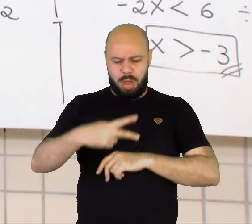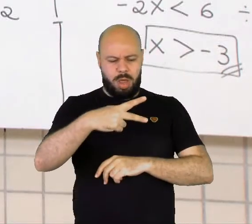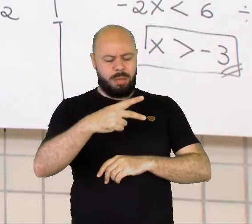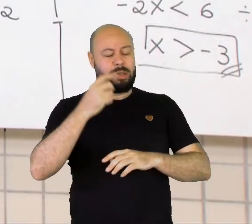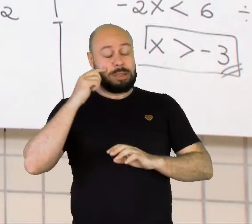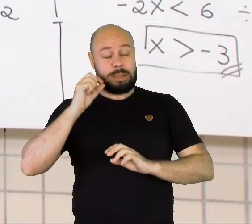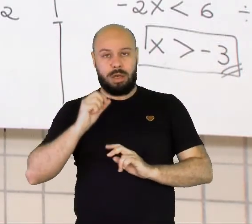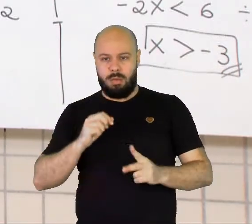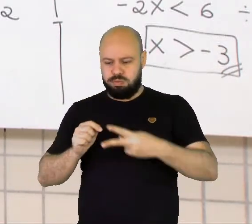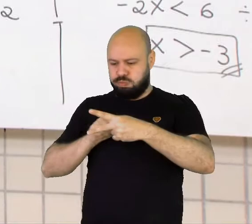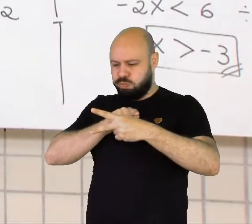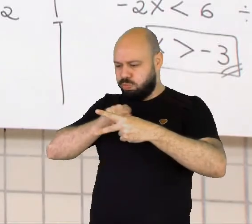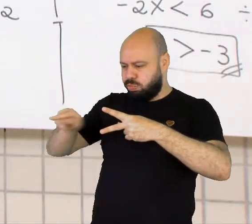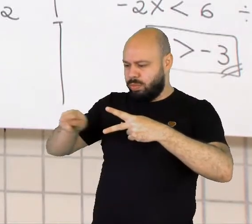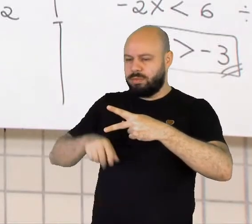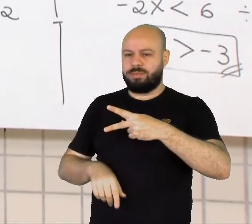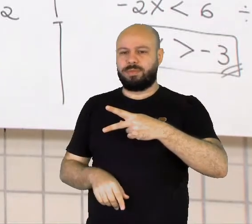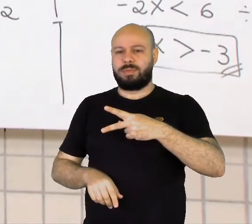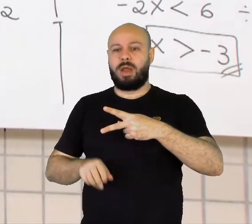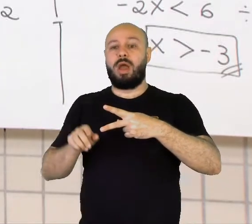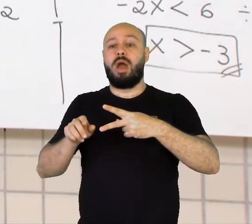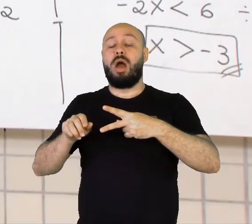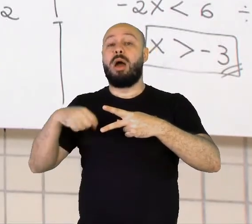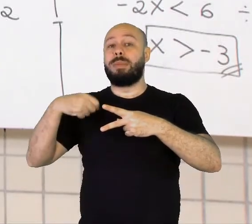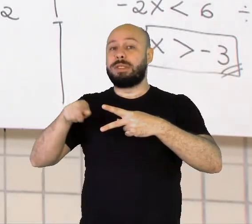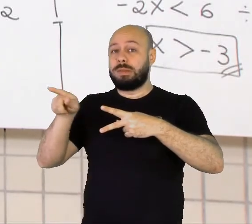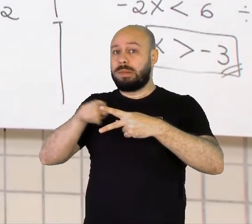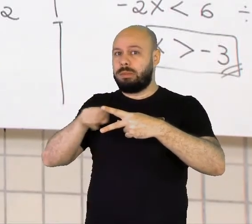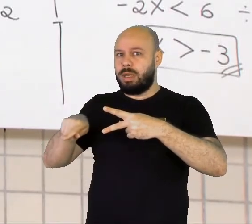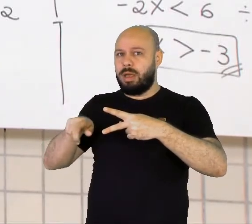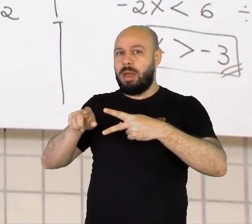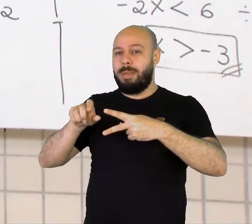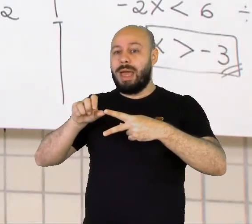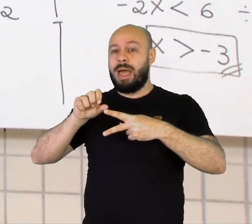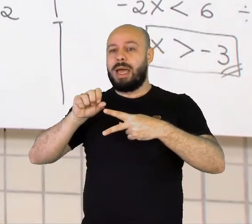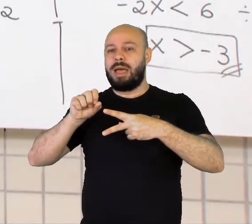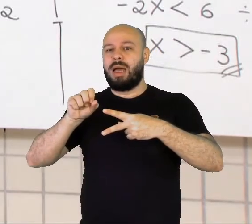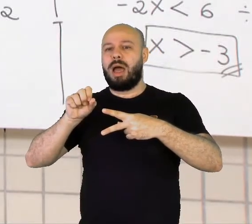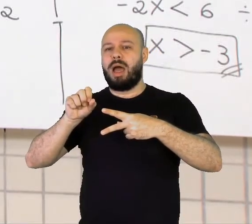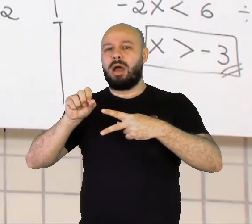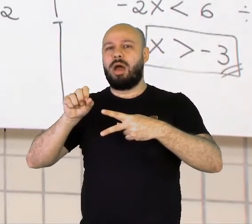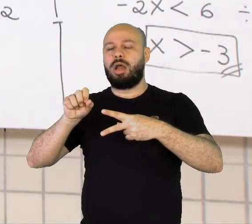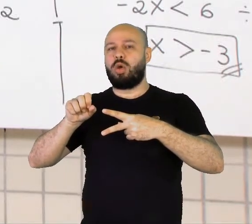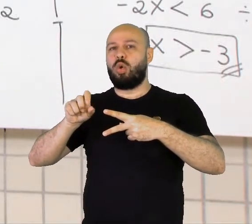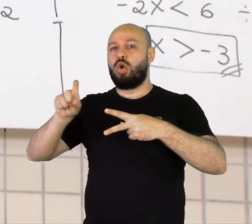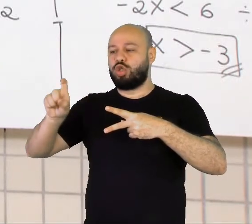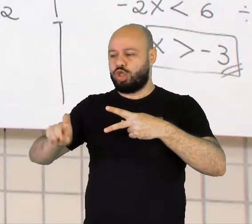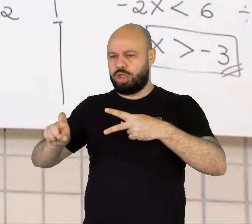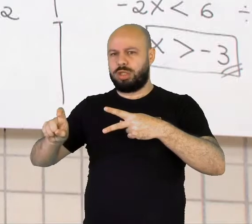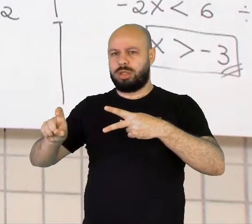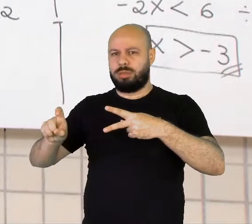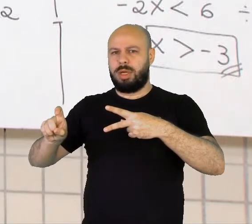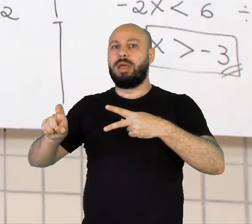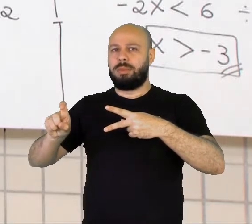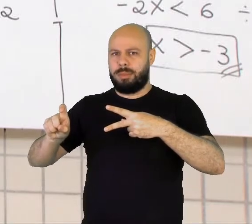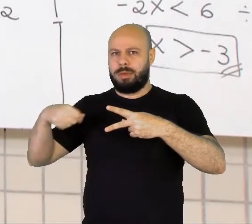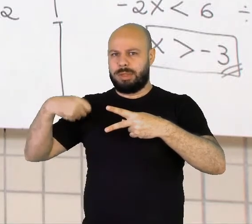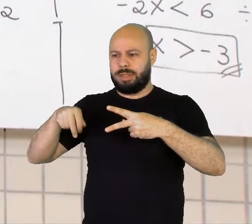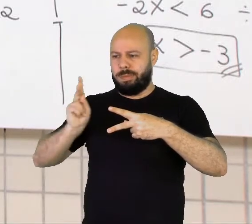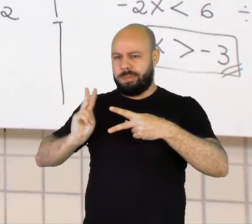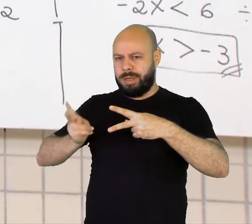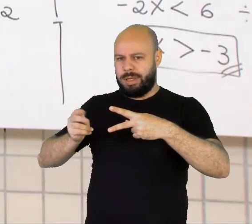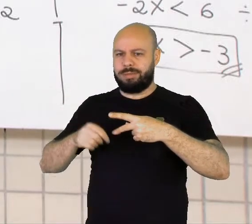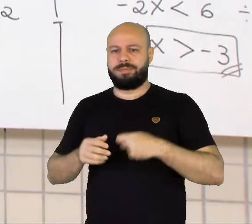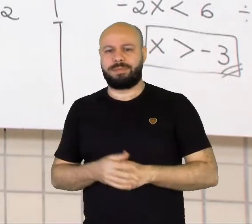aberto. Essa abertura ela tem que se manter. A abertura estava para o x, a abertura tem que continuar para o x.